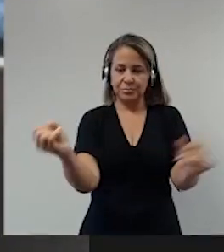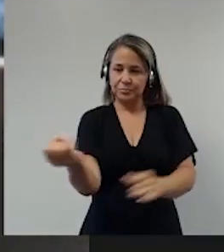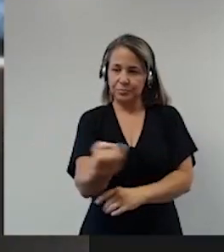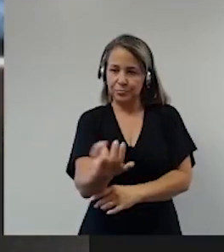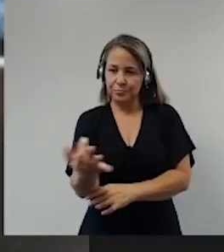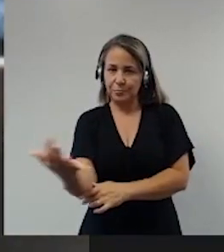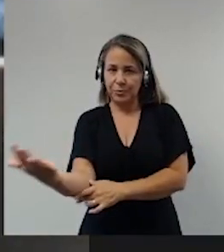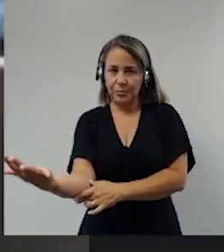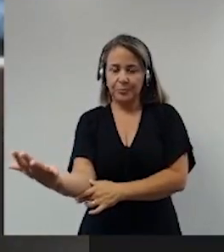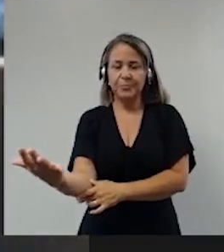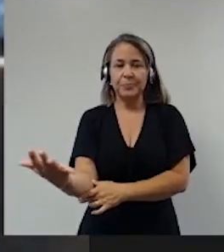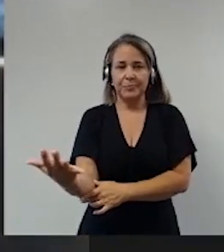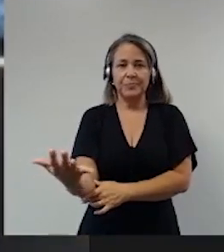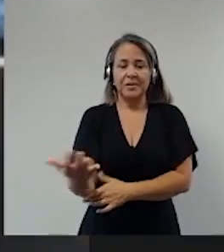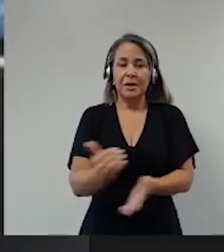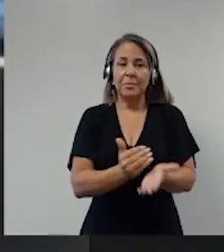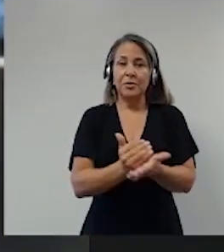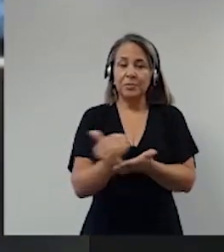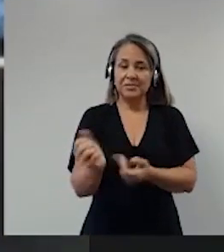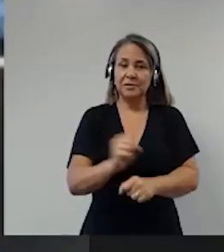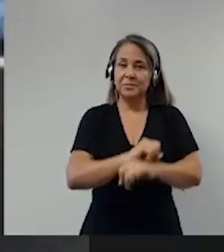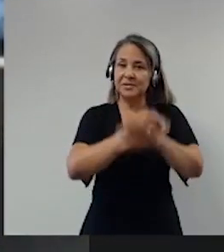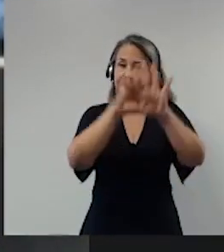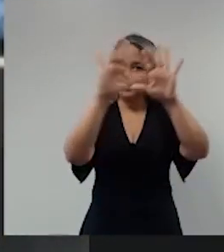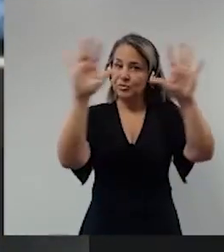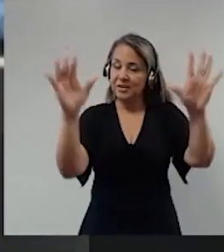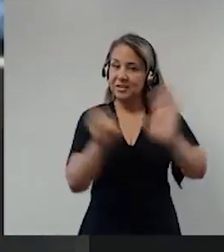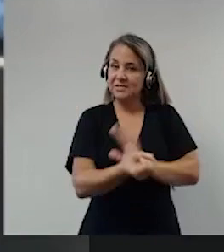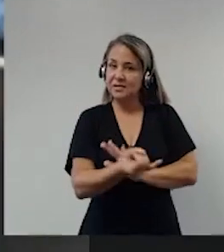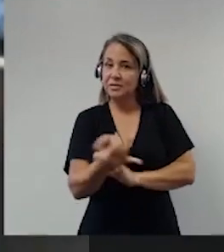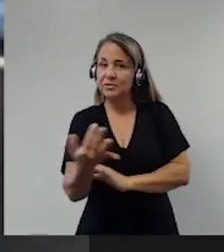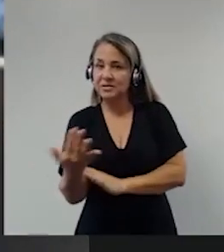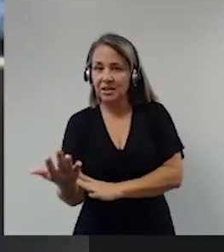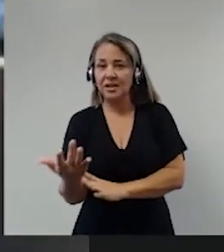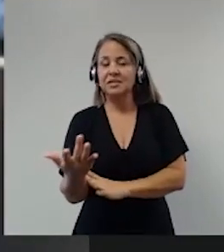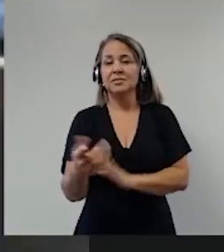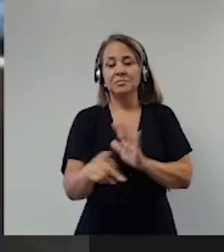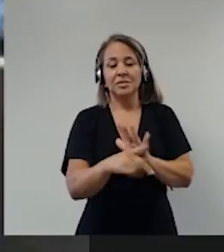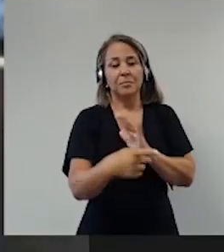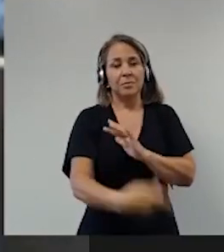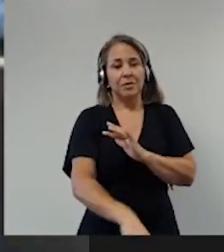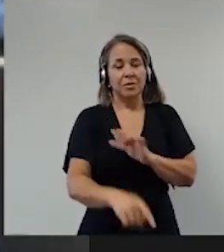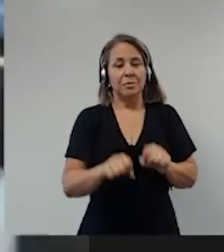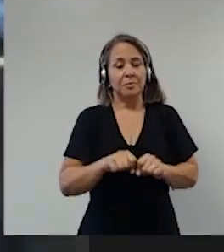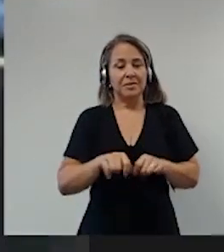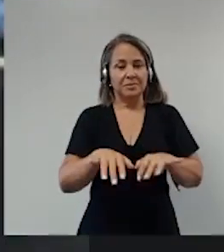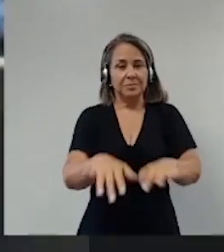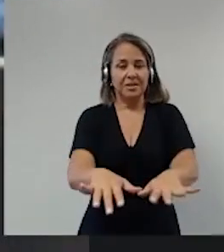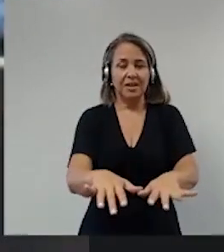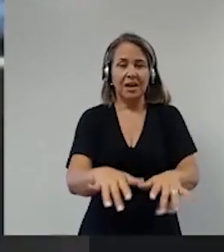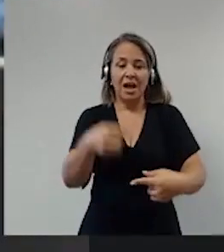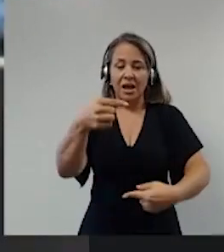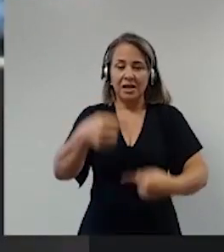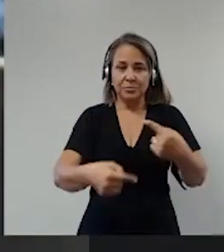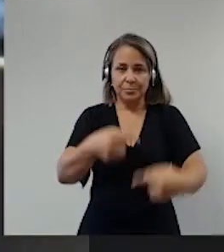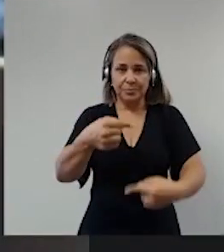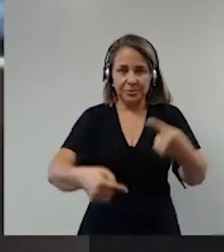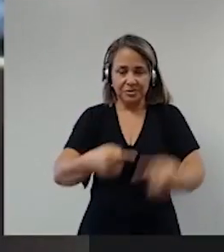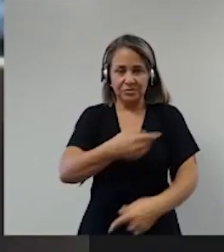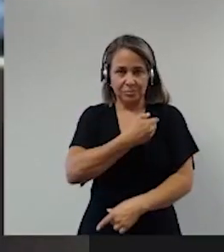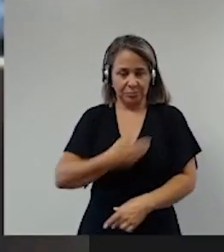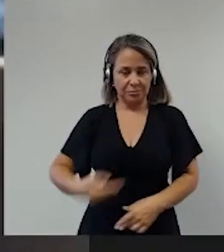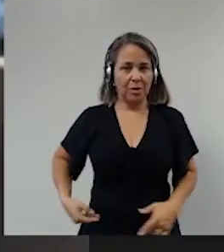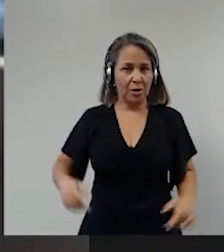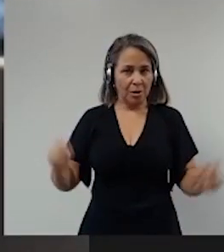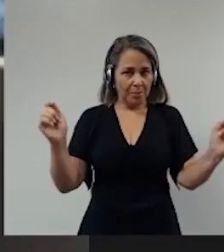para que, a partir dessa transparência dos dados da própria pandemia, as políticas públicas elas possam